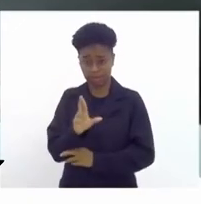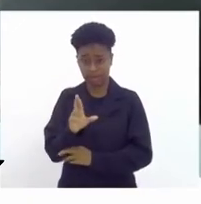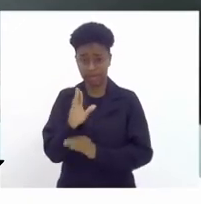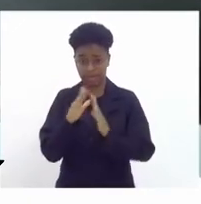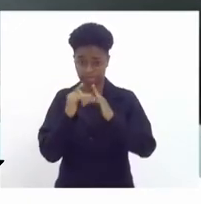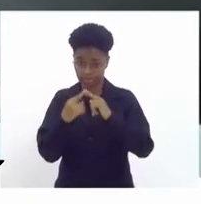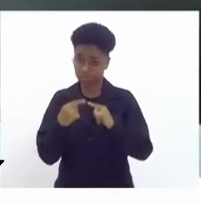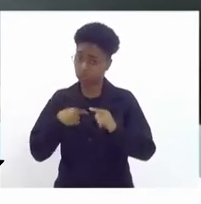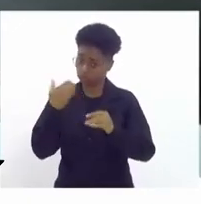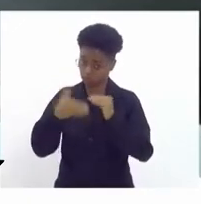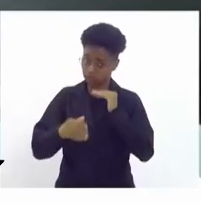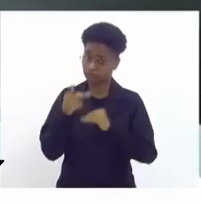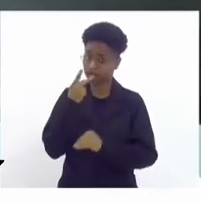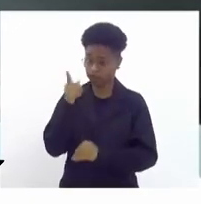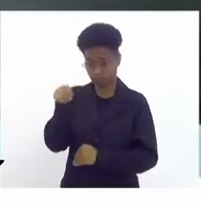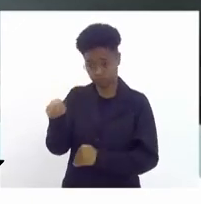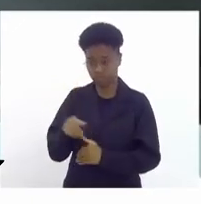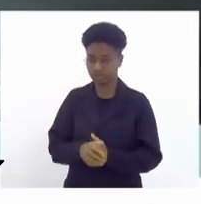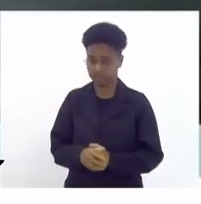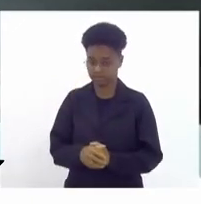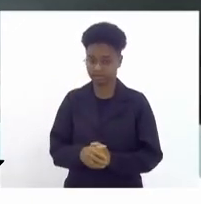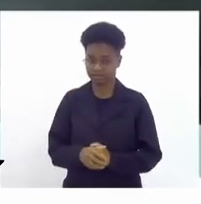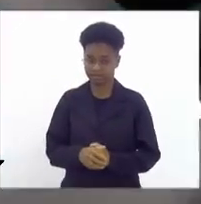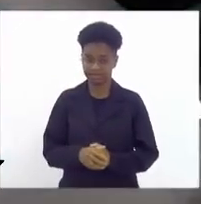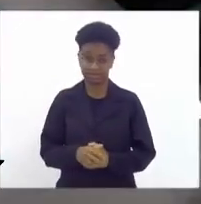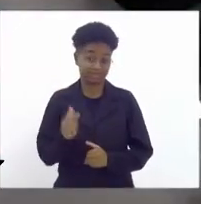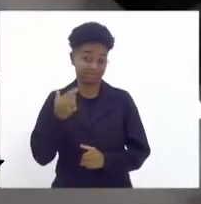só para o senhor saber, Márcio Gualberto. A gente não